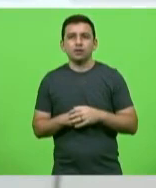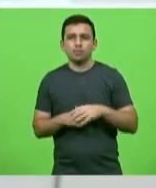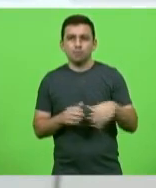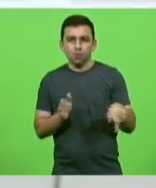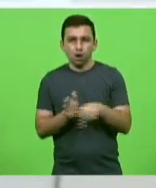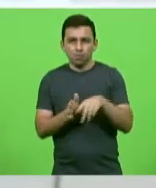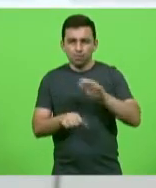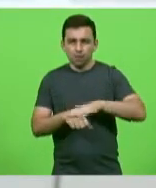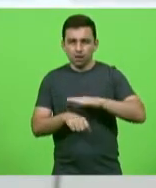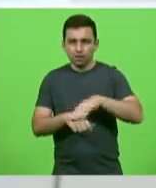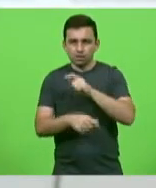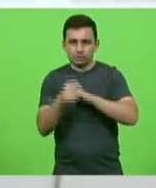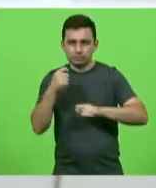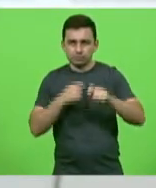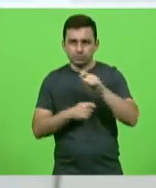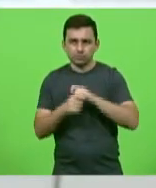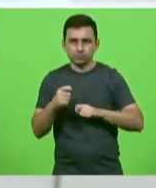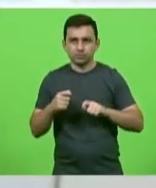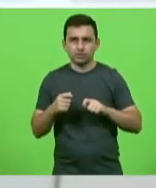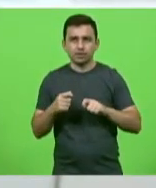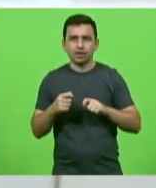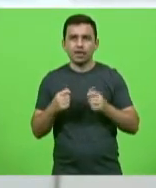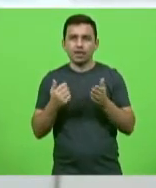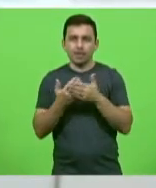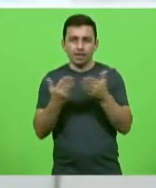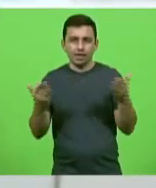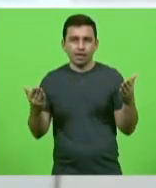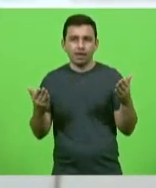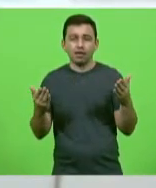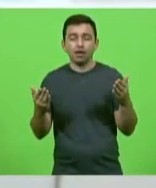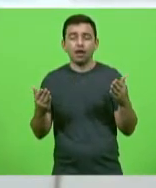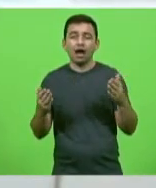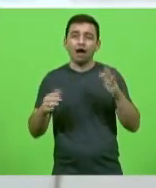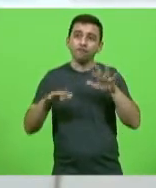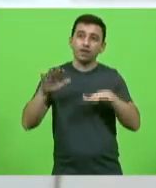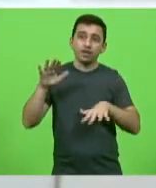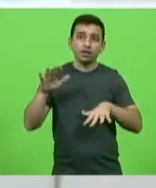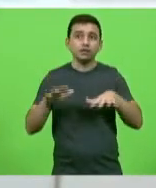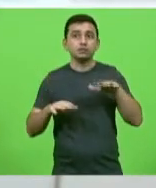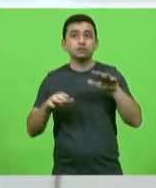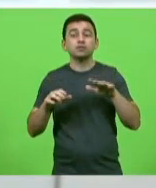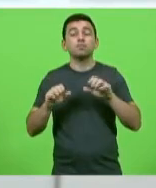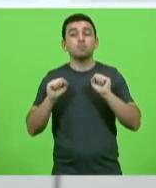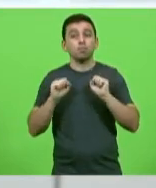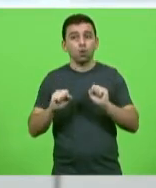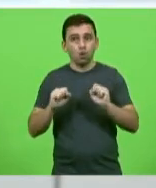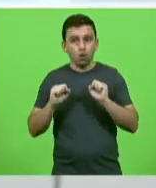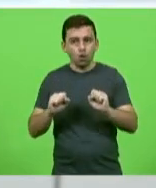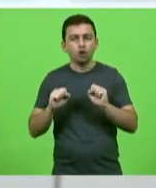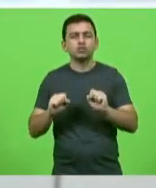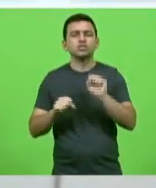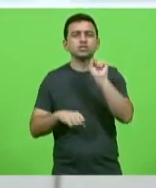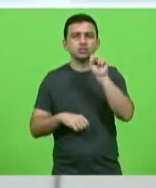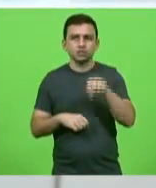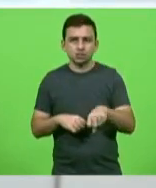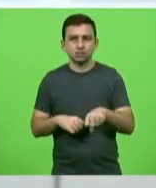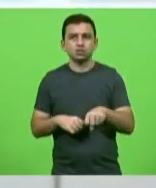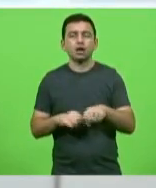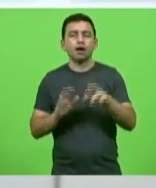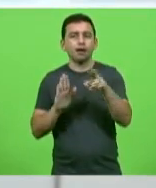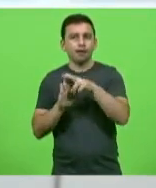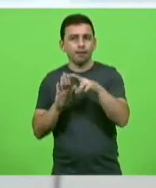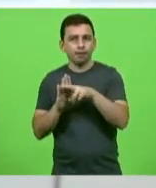administração embora Deva ser excepcional sem permissão franqueada no